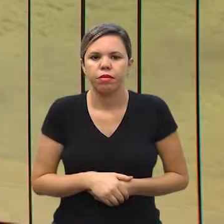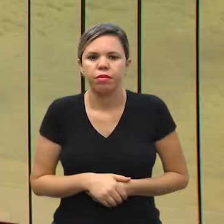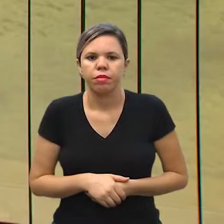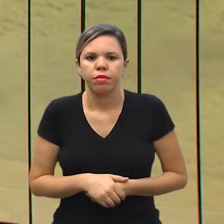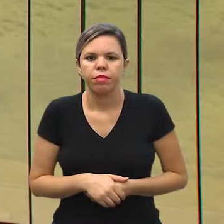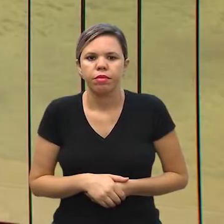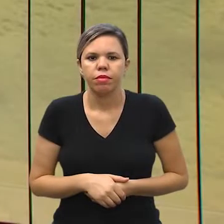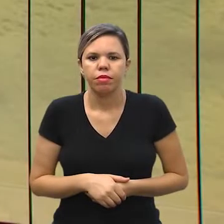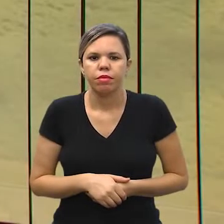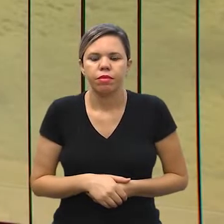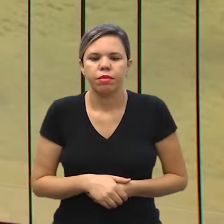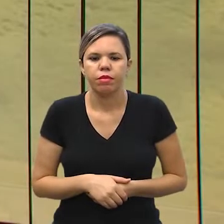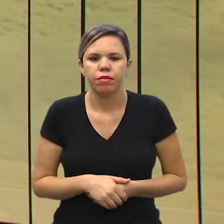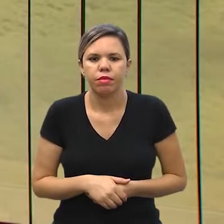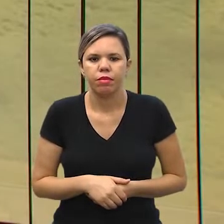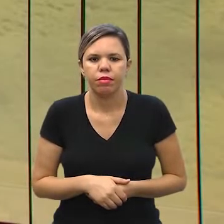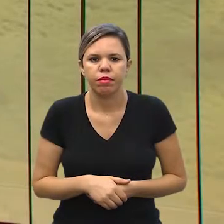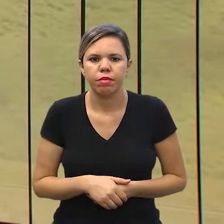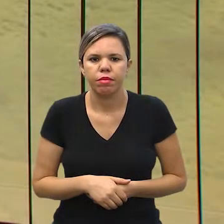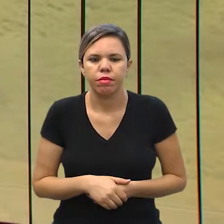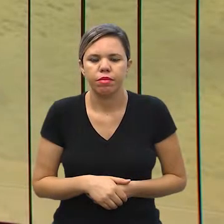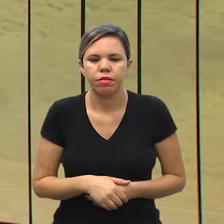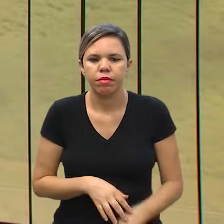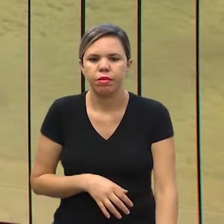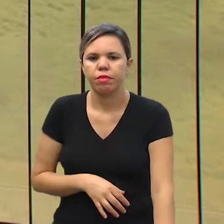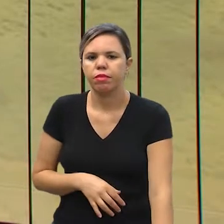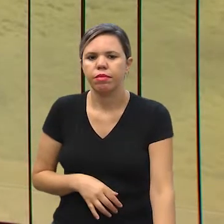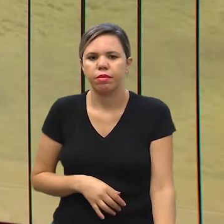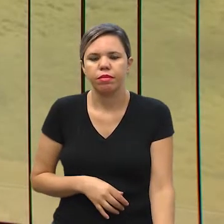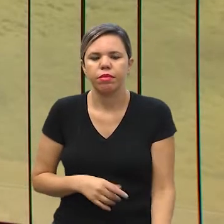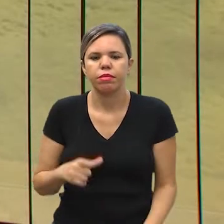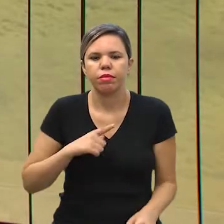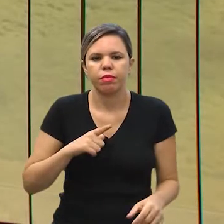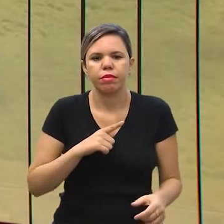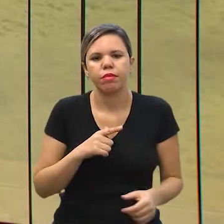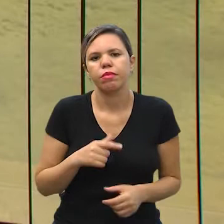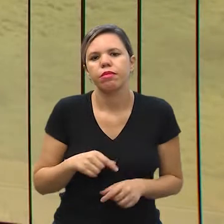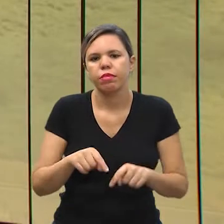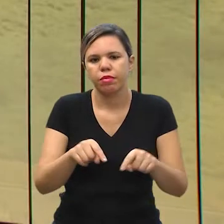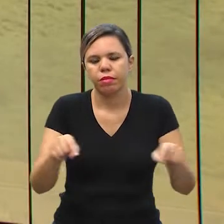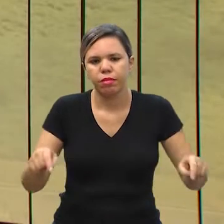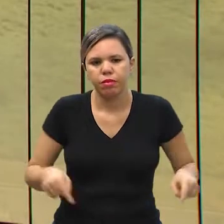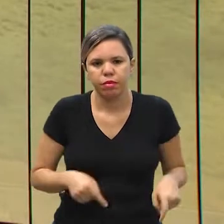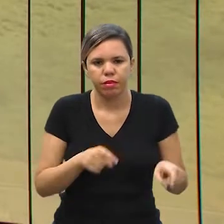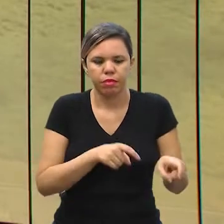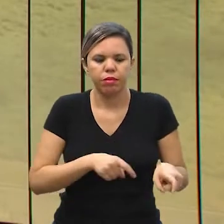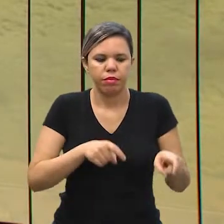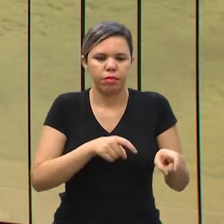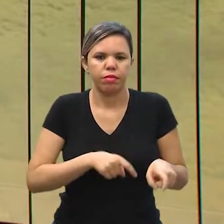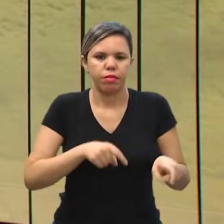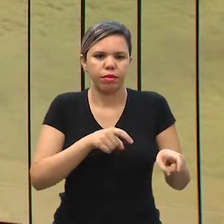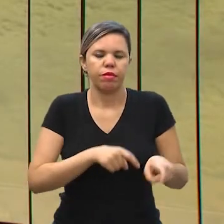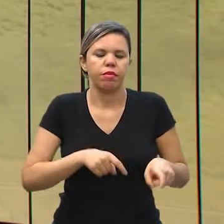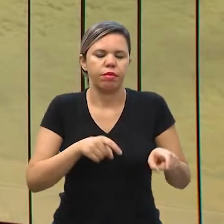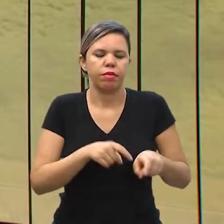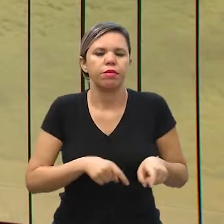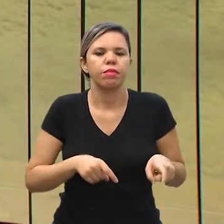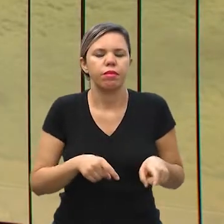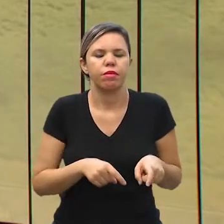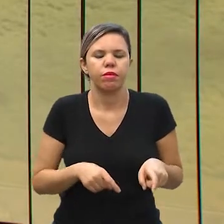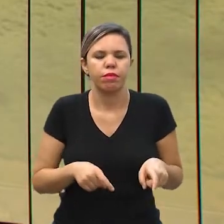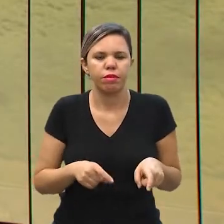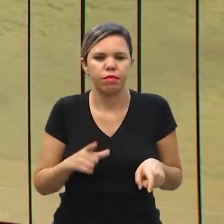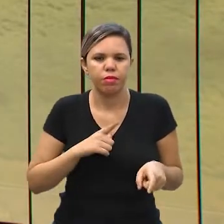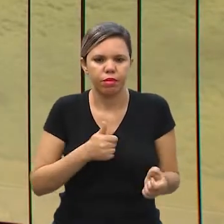40 ali e na nuns Campos que haviam dentro da fazenda em Latina né